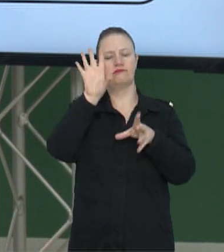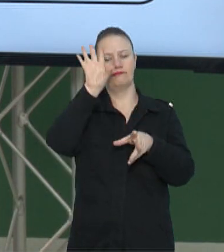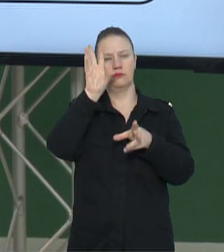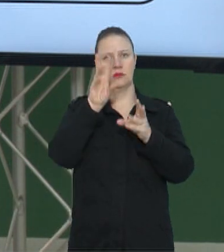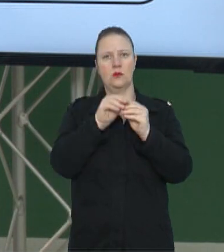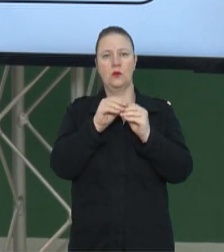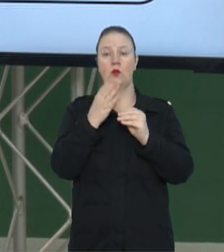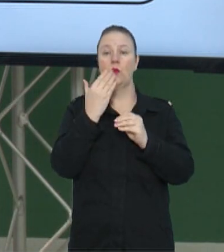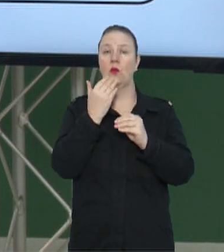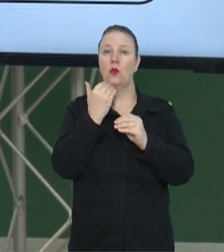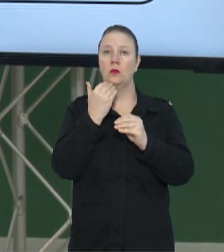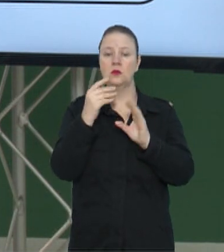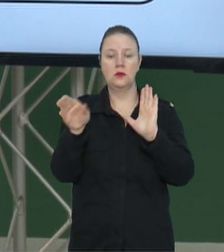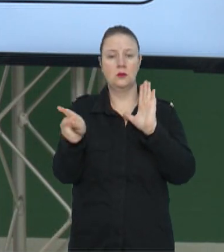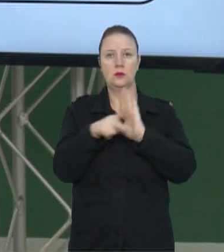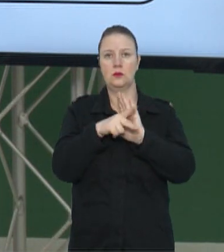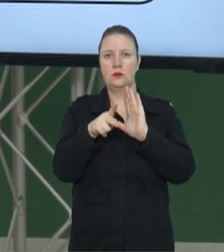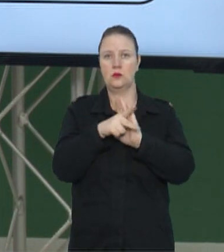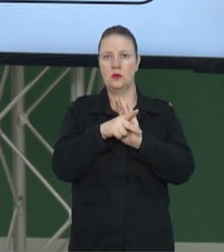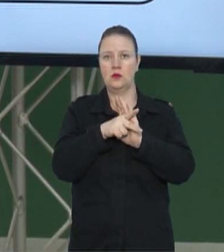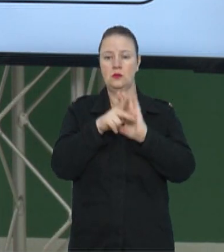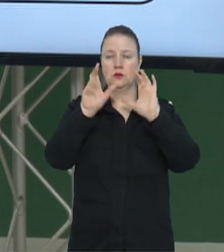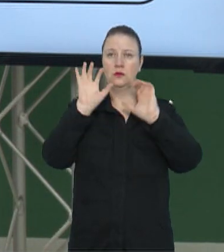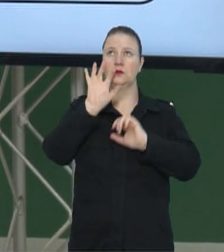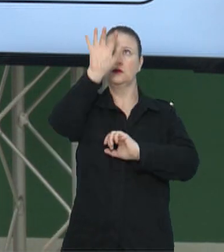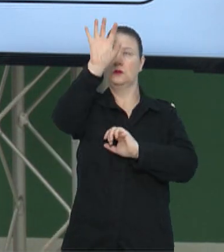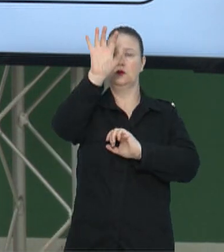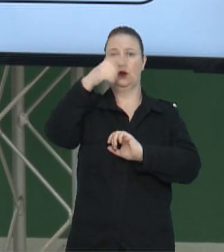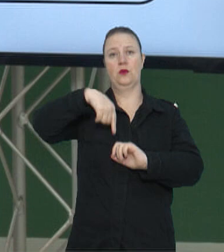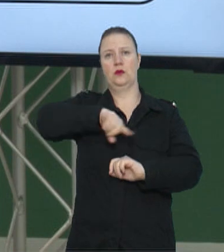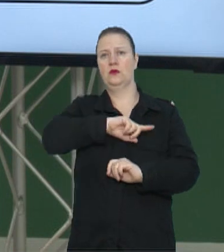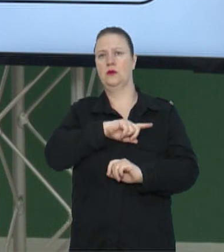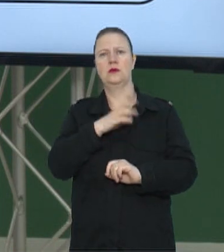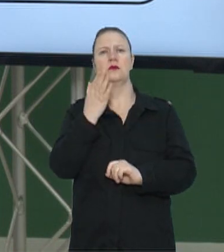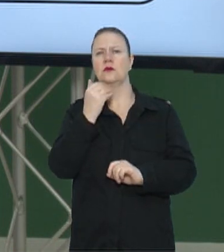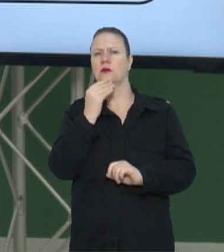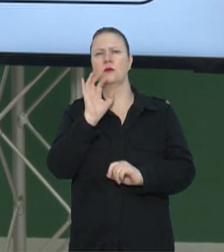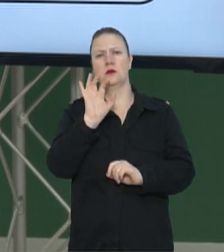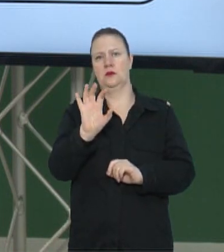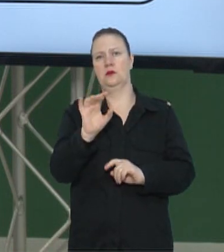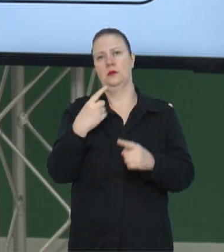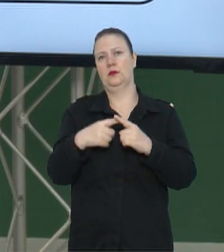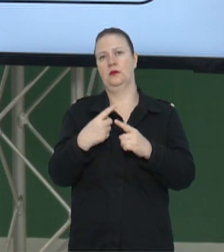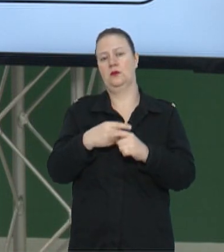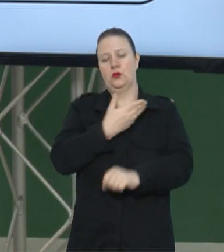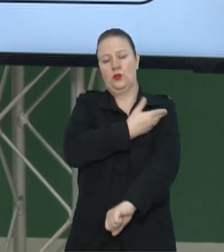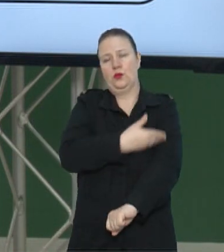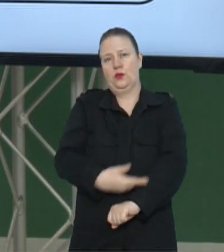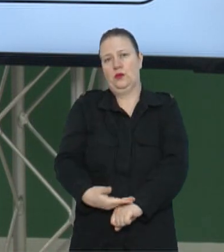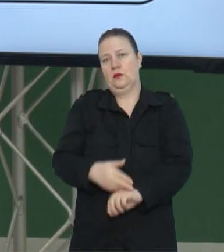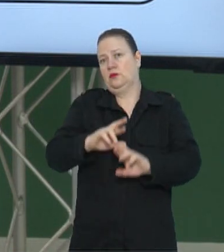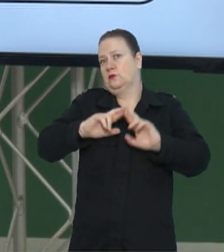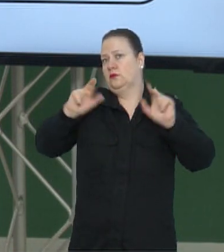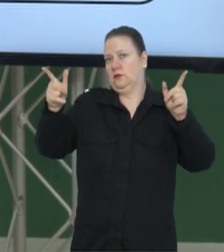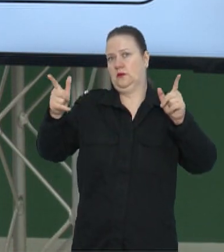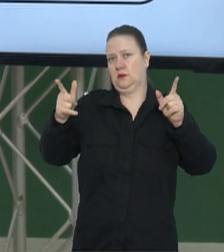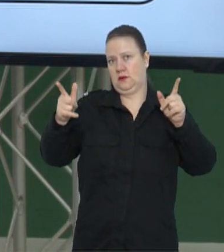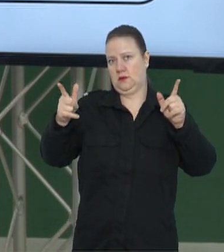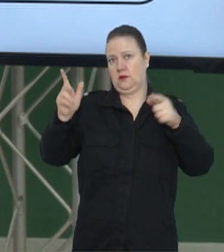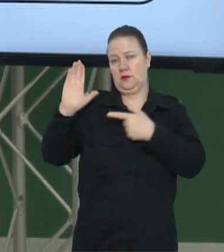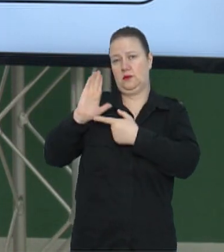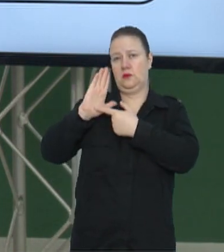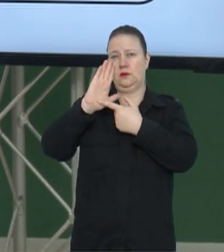é uma comida típica desta região. Nós aqui não temos esse hábito alimentar porque estamos em outra região do Brasil. Então, isso mostra